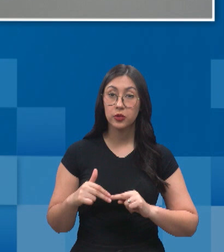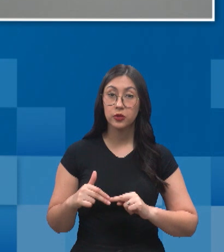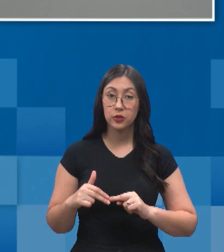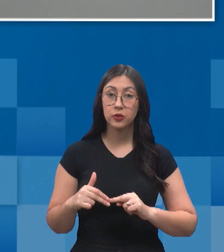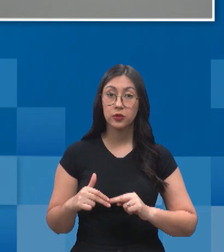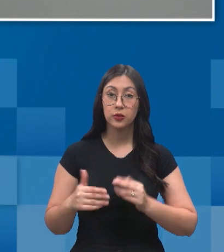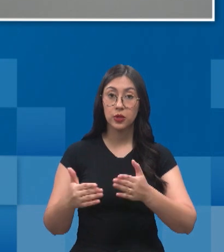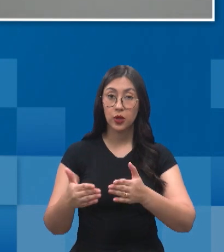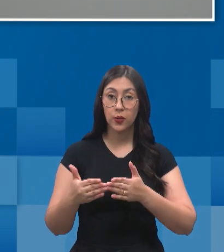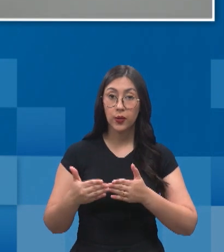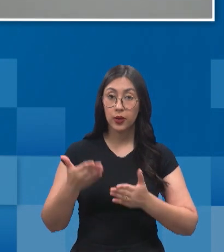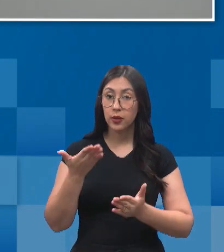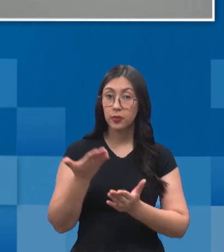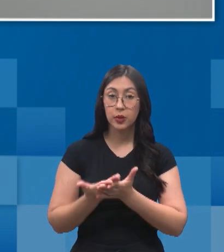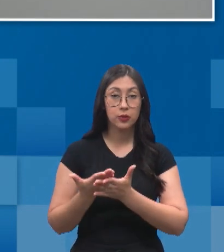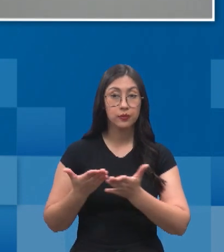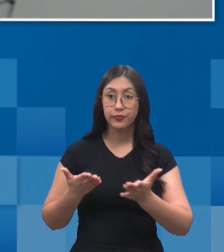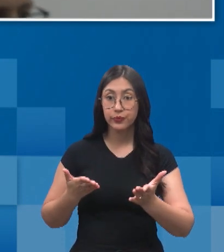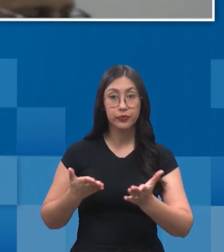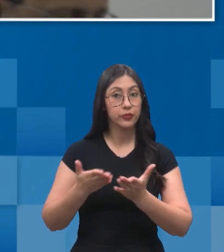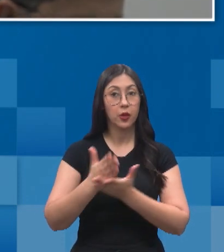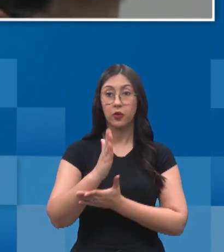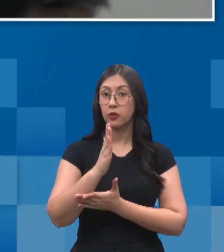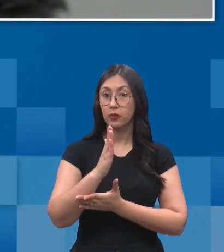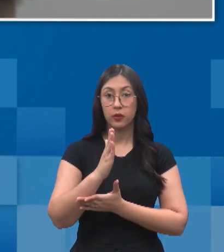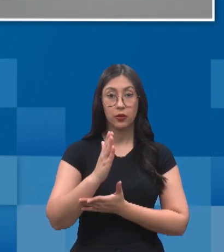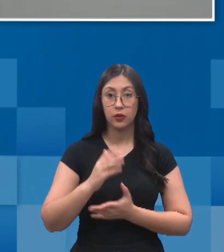votos contrários, o requerimento está rejeitado.